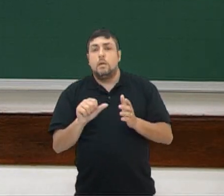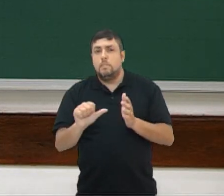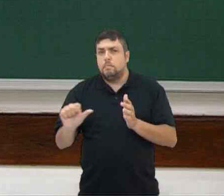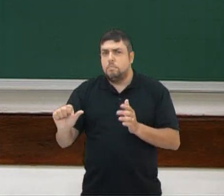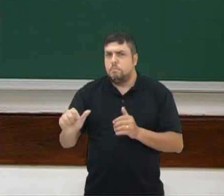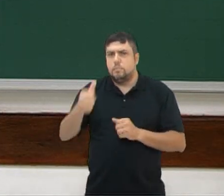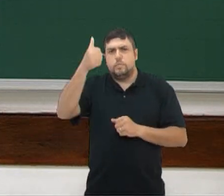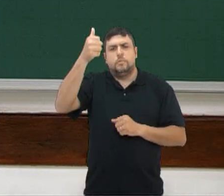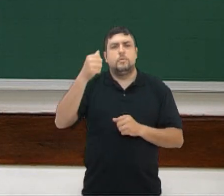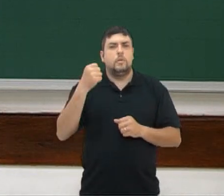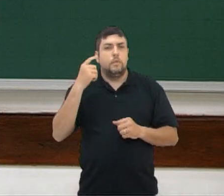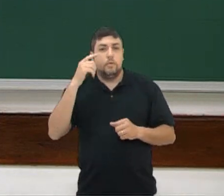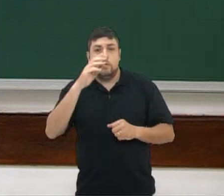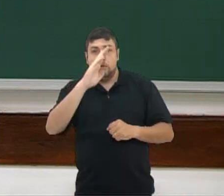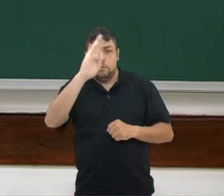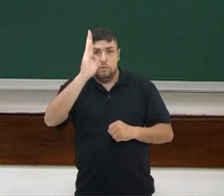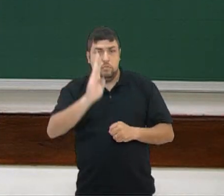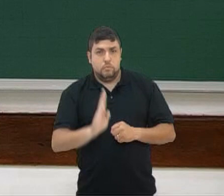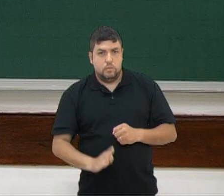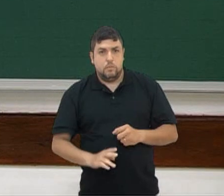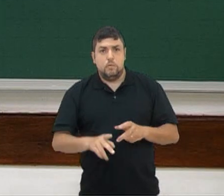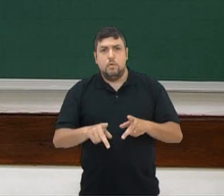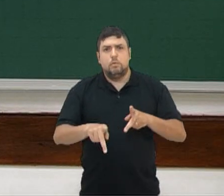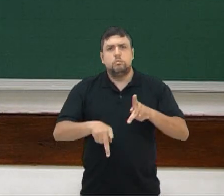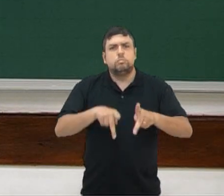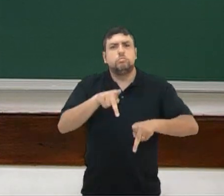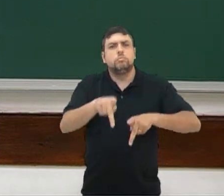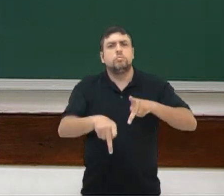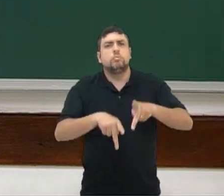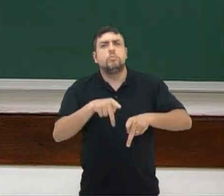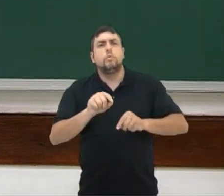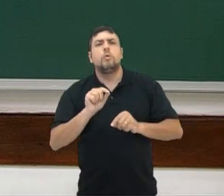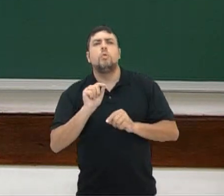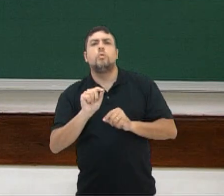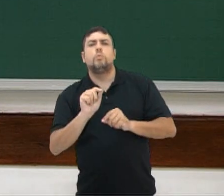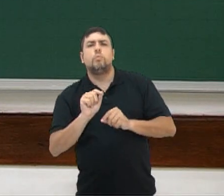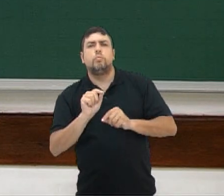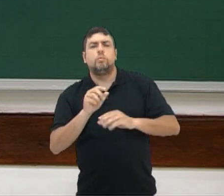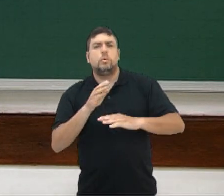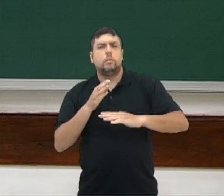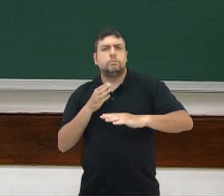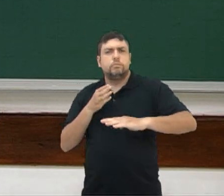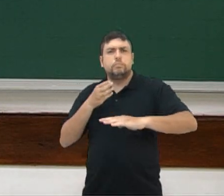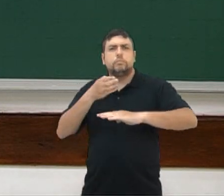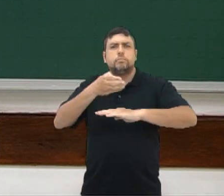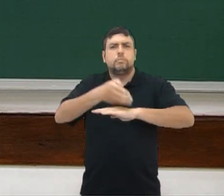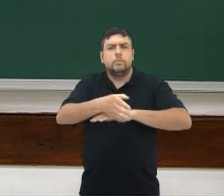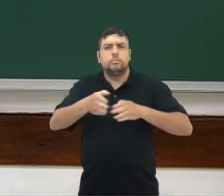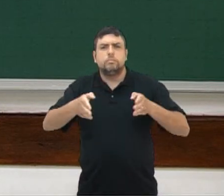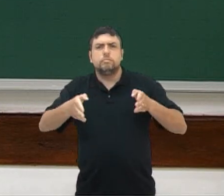os brasileiros, né, a crítica, o público, tiveram acesso a essas inovações